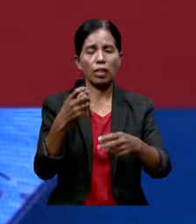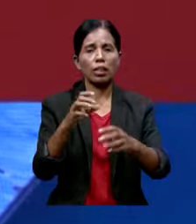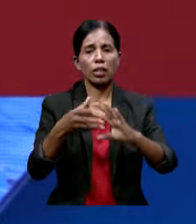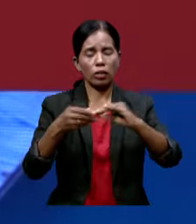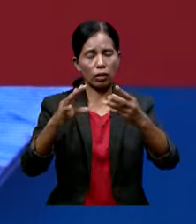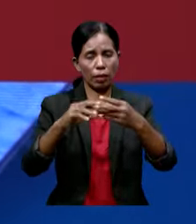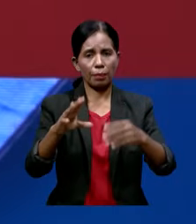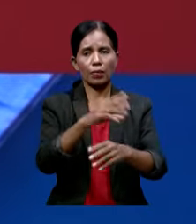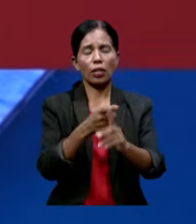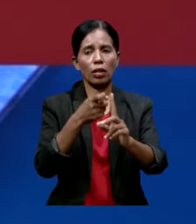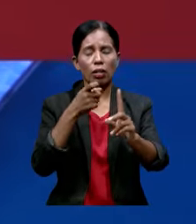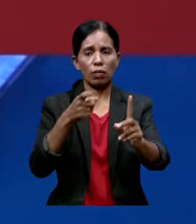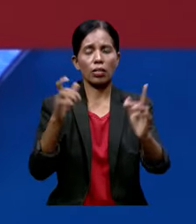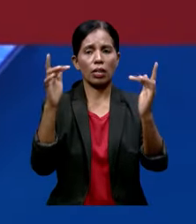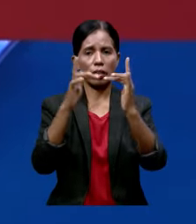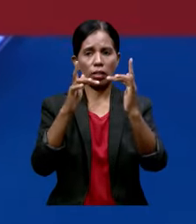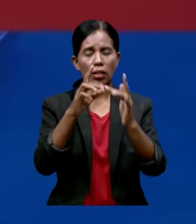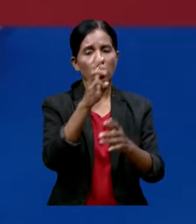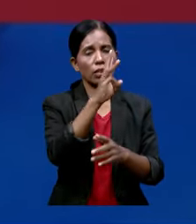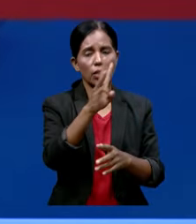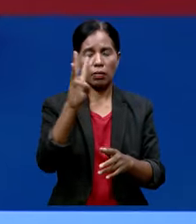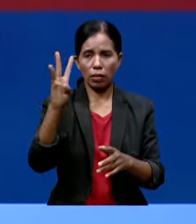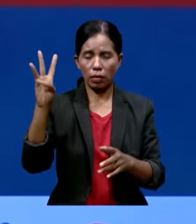informação comércio honia website